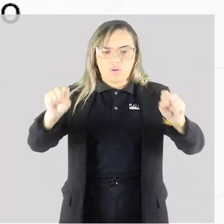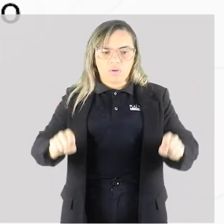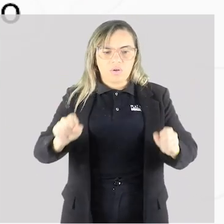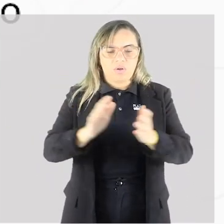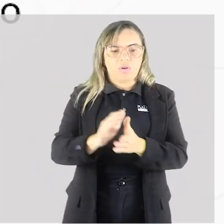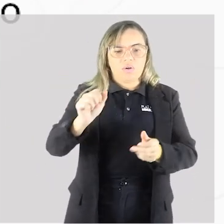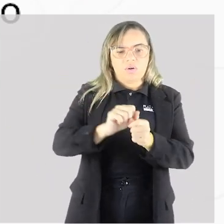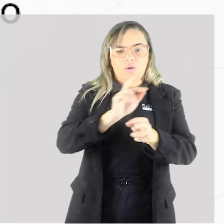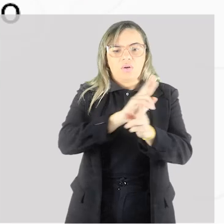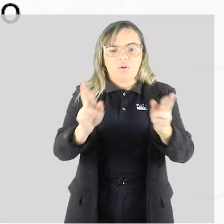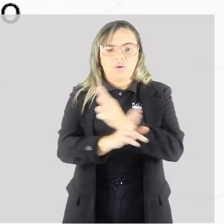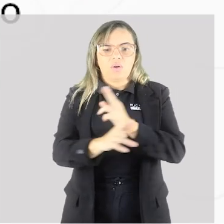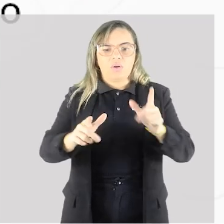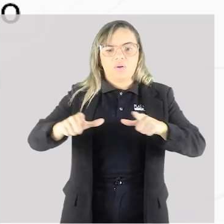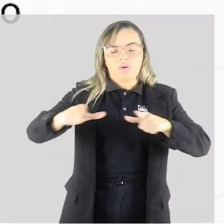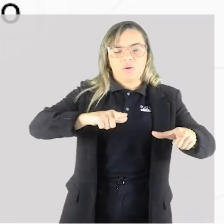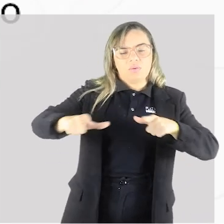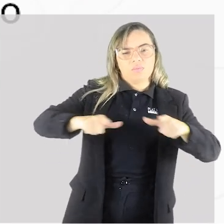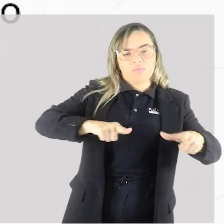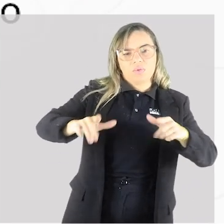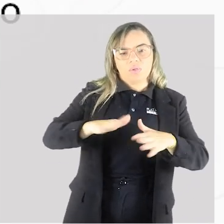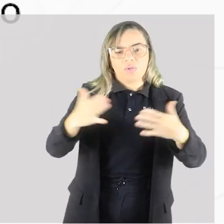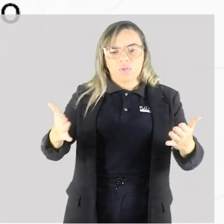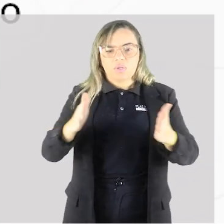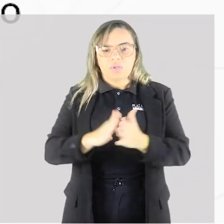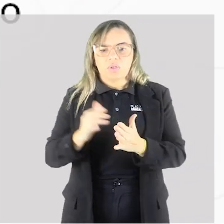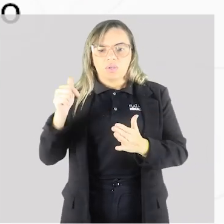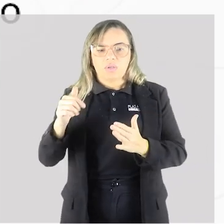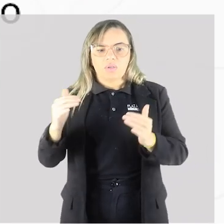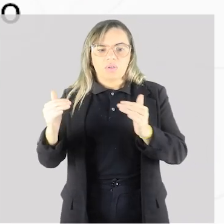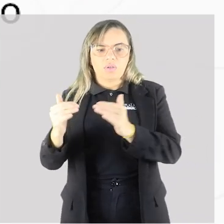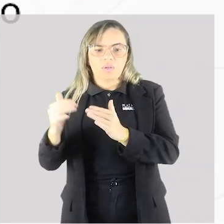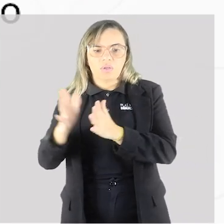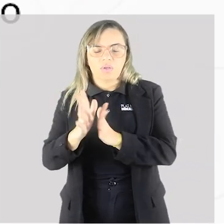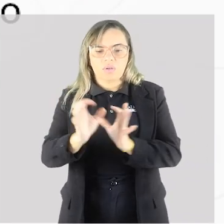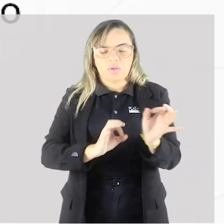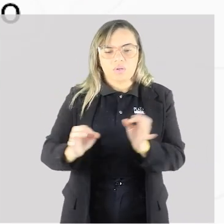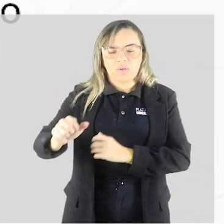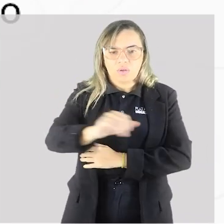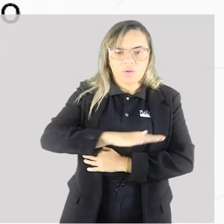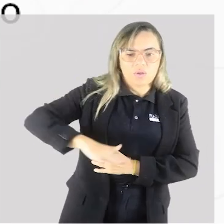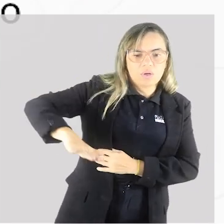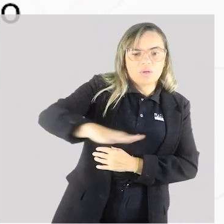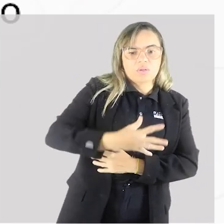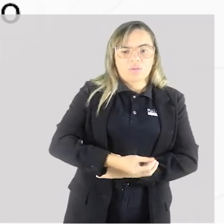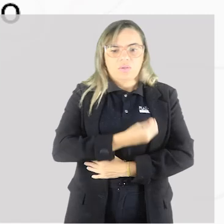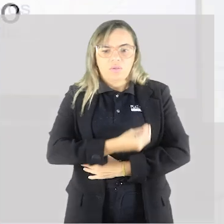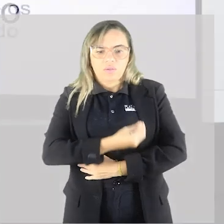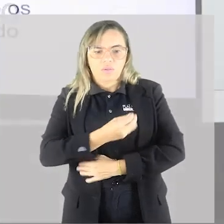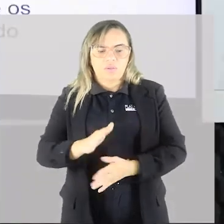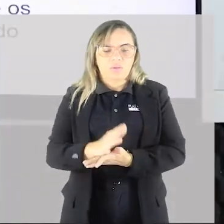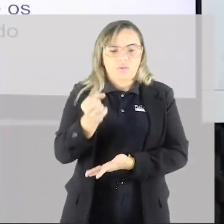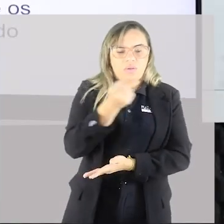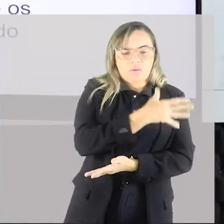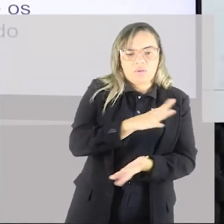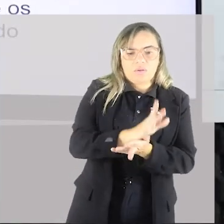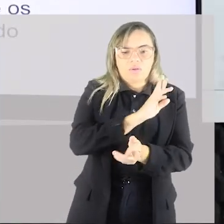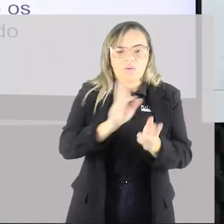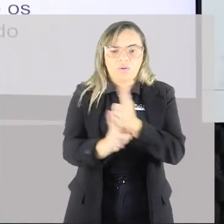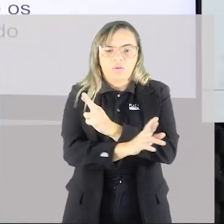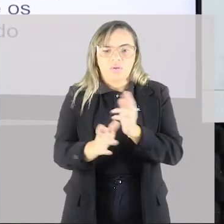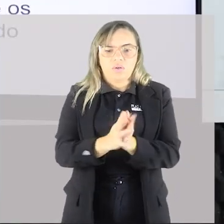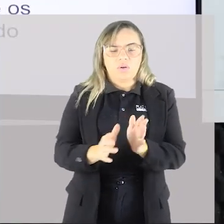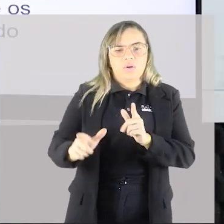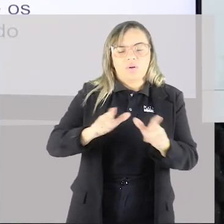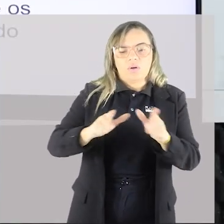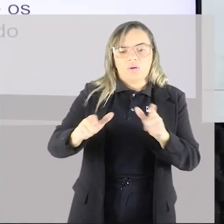produção e nas realizações do trabalho que incidem diretamente sobre a organização do espaço geográfico. Acerca das novas formas de relações de trabalho,